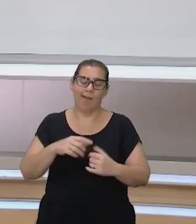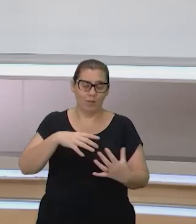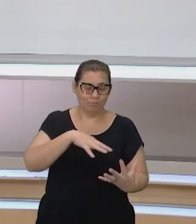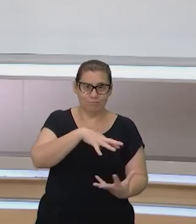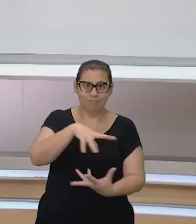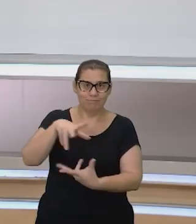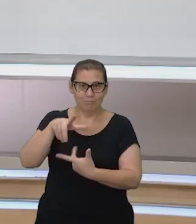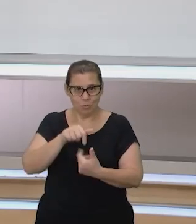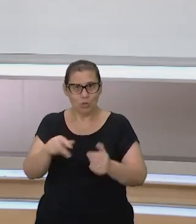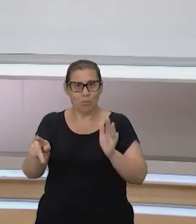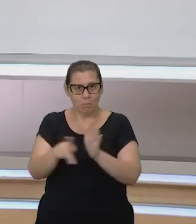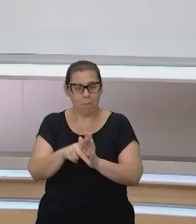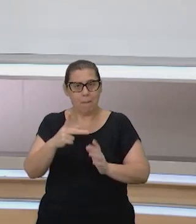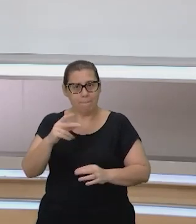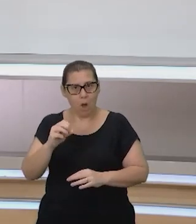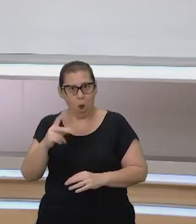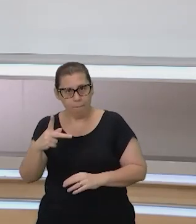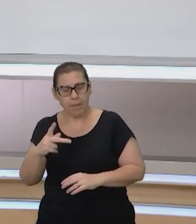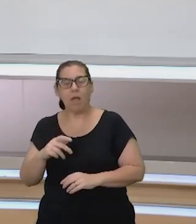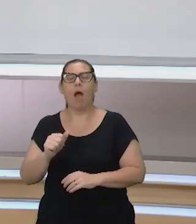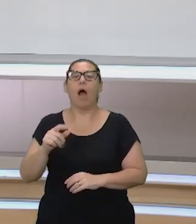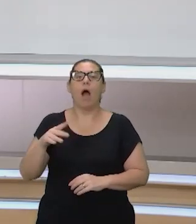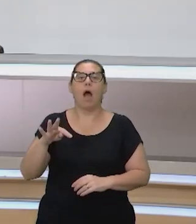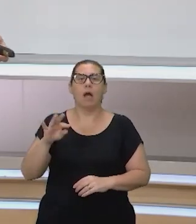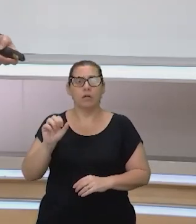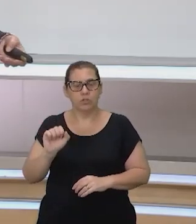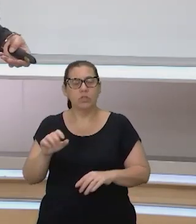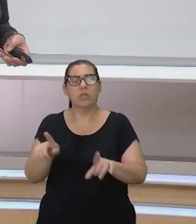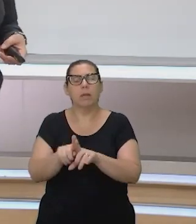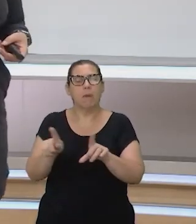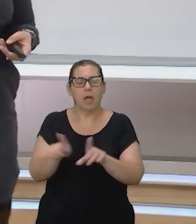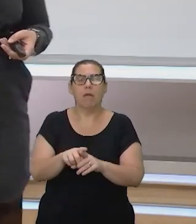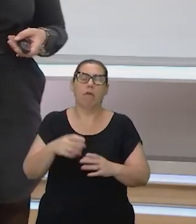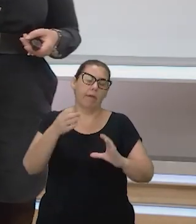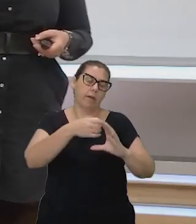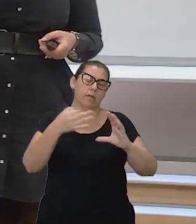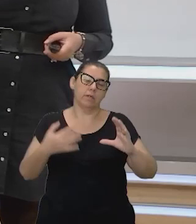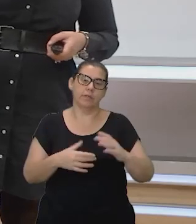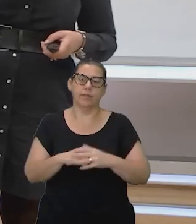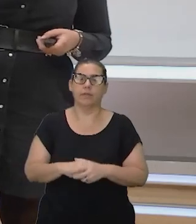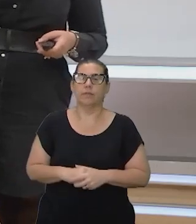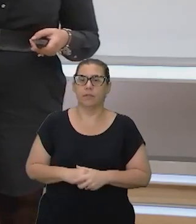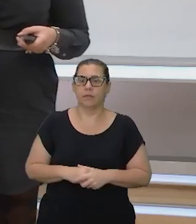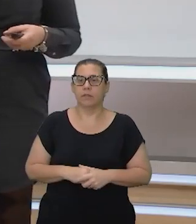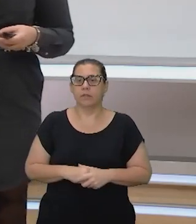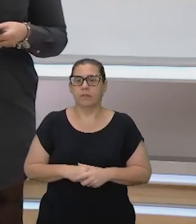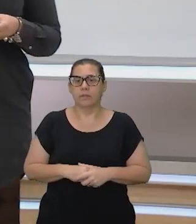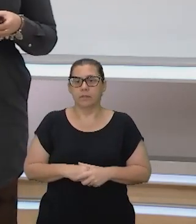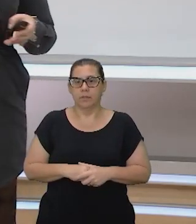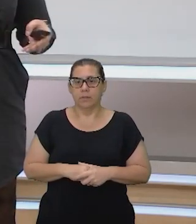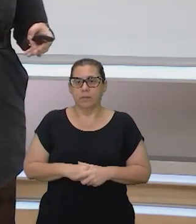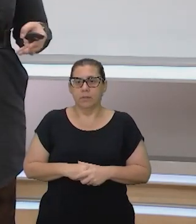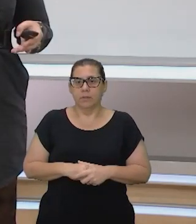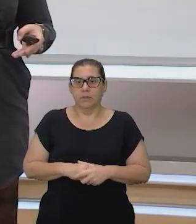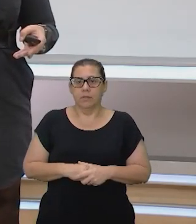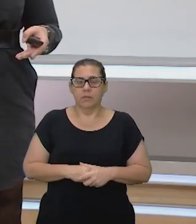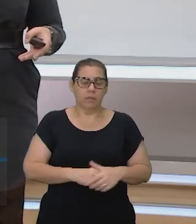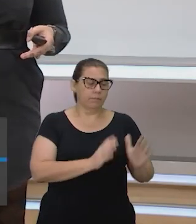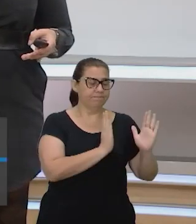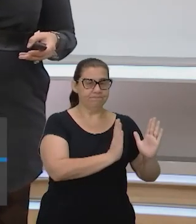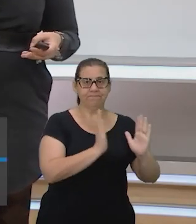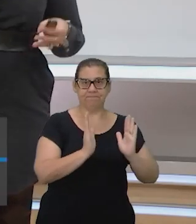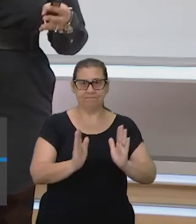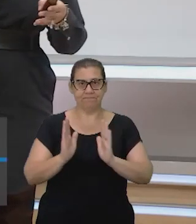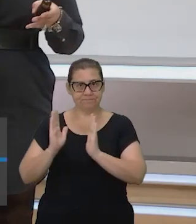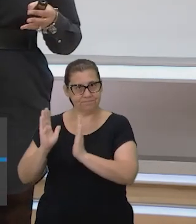né, da pop art. Além, claro, de outras características, como as obras seriadas, né, em seriação, né,